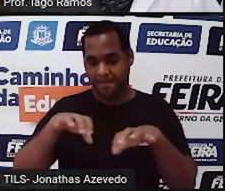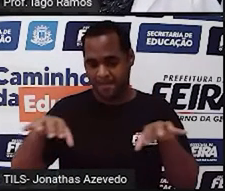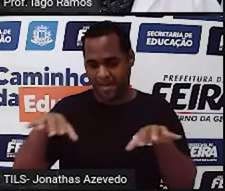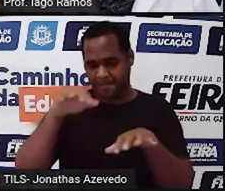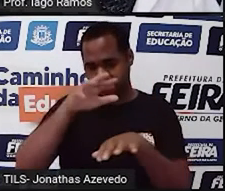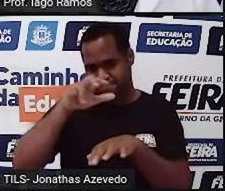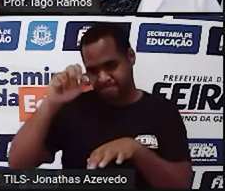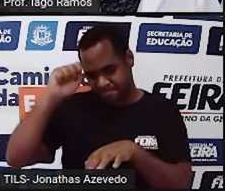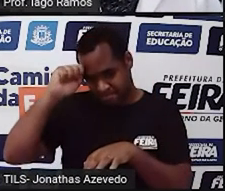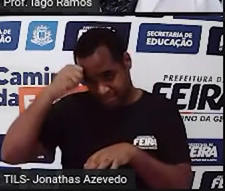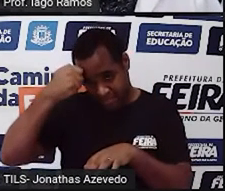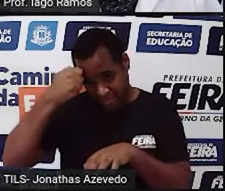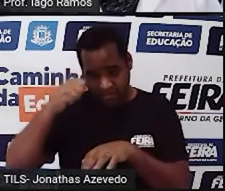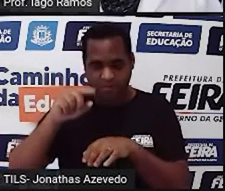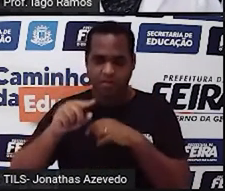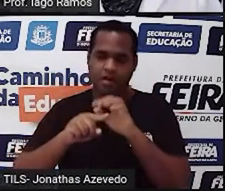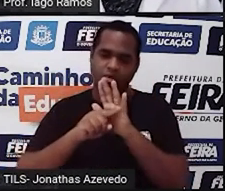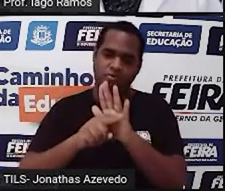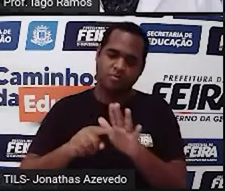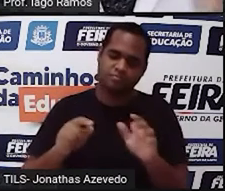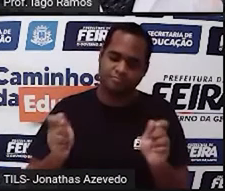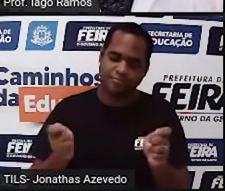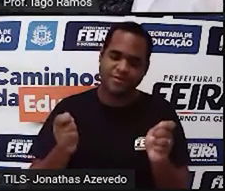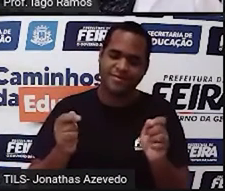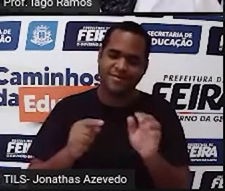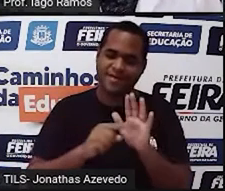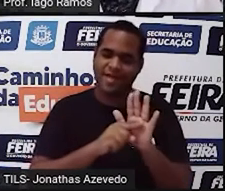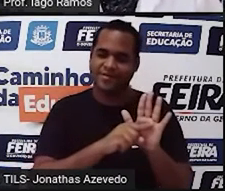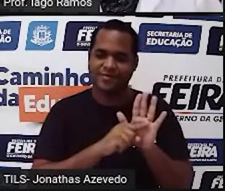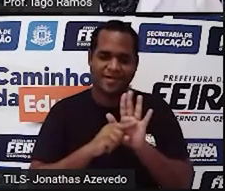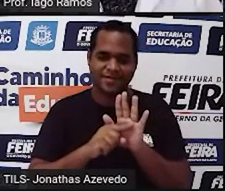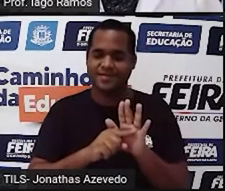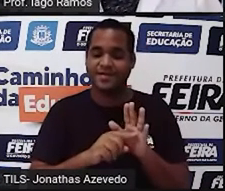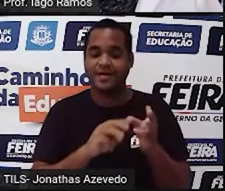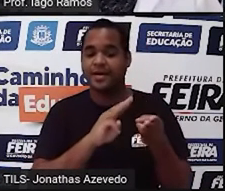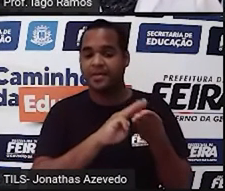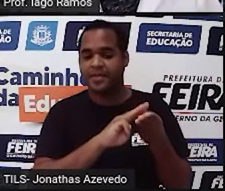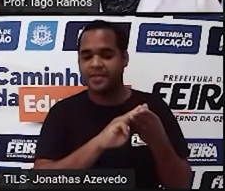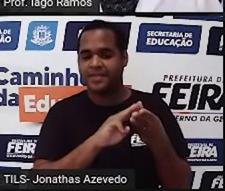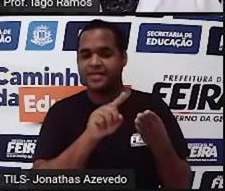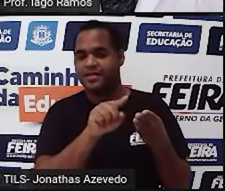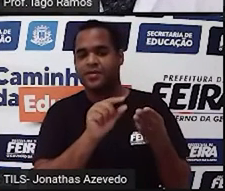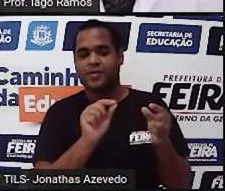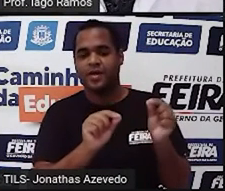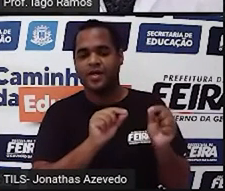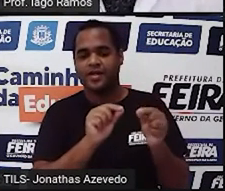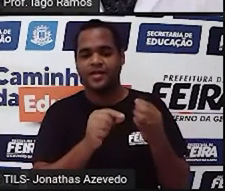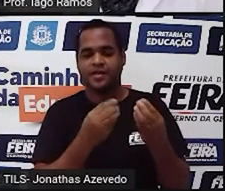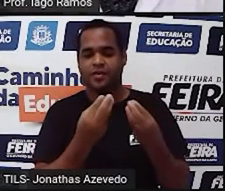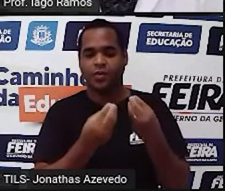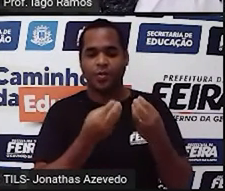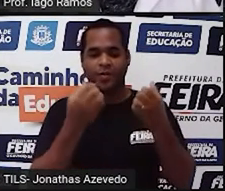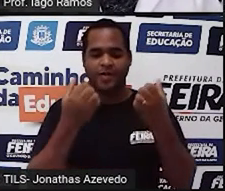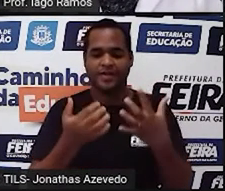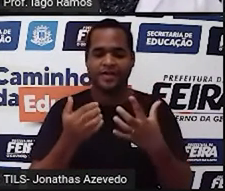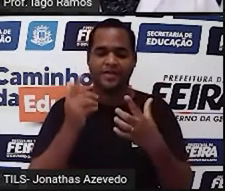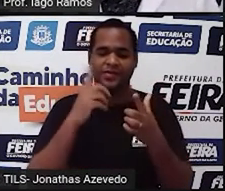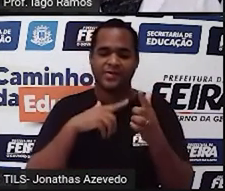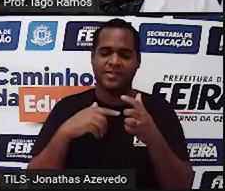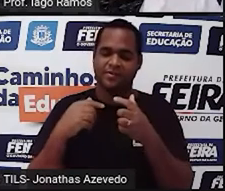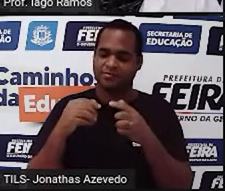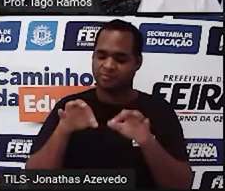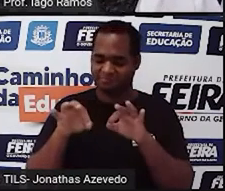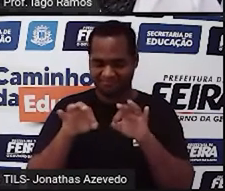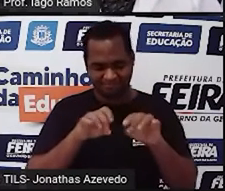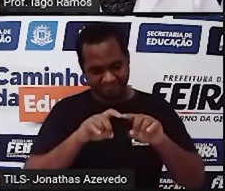Africano ajudou contribuiu para que a matemática né ela ganhasse cada vez mais